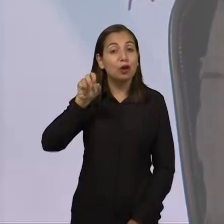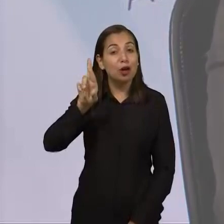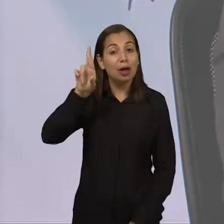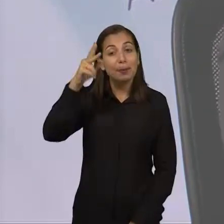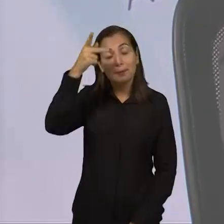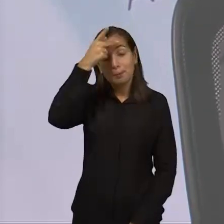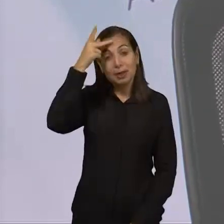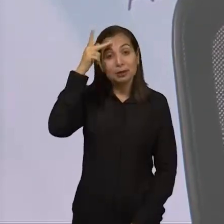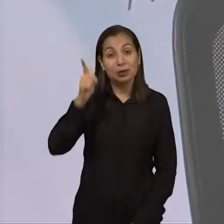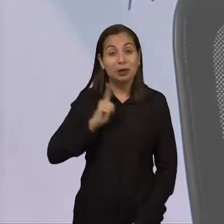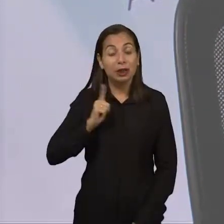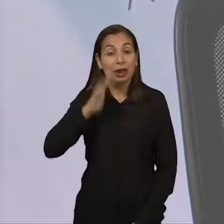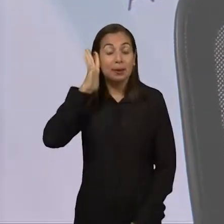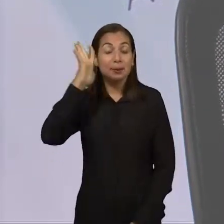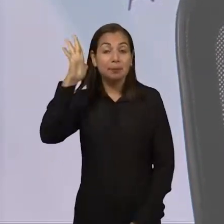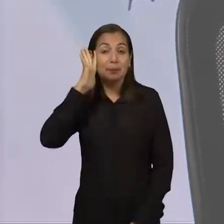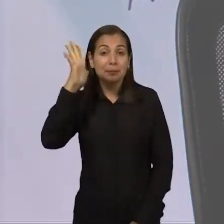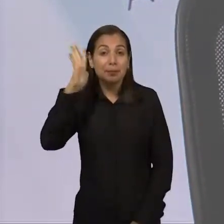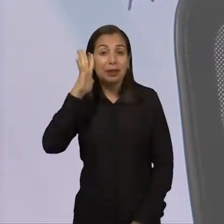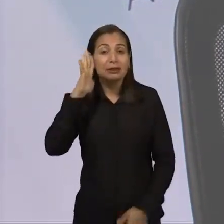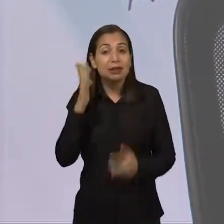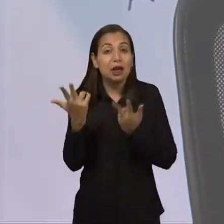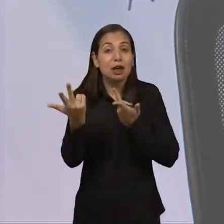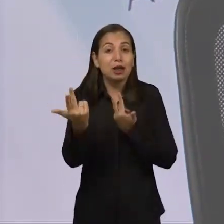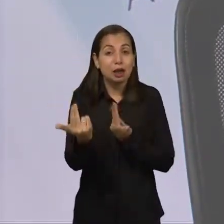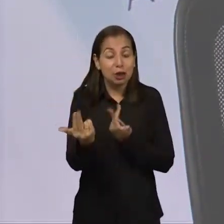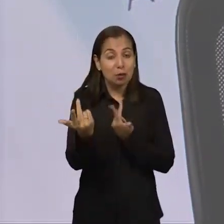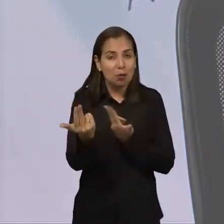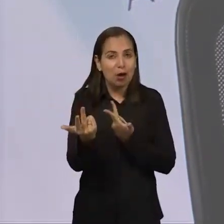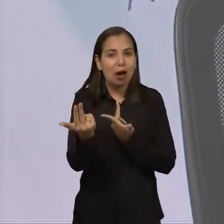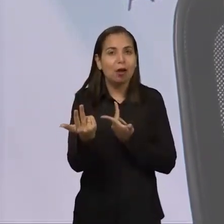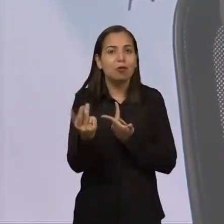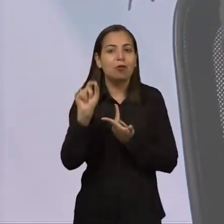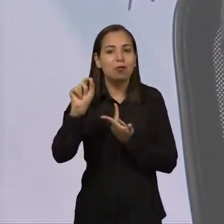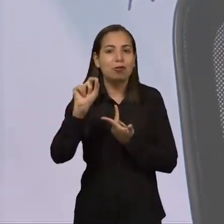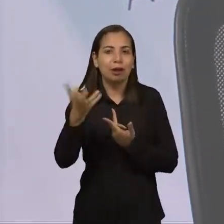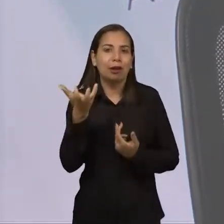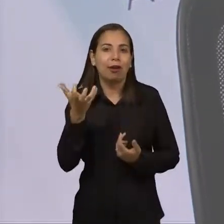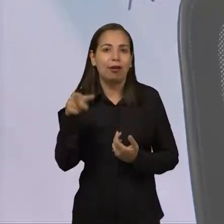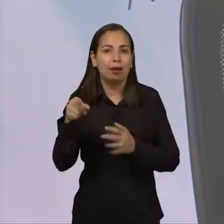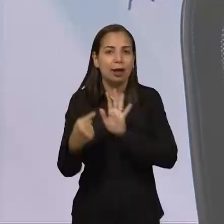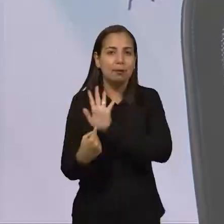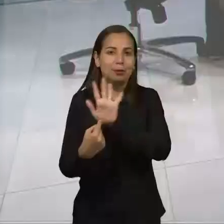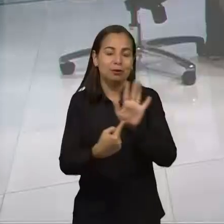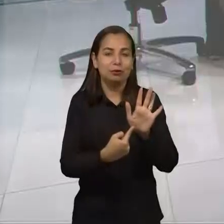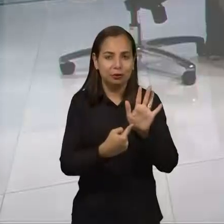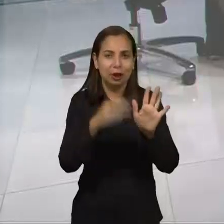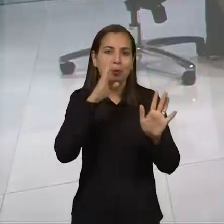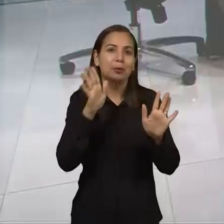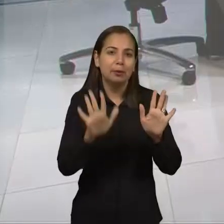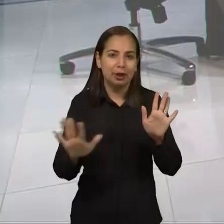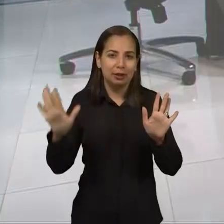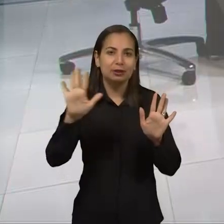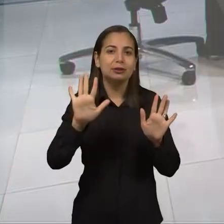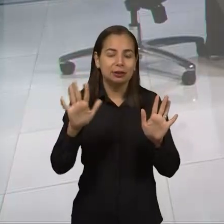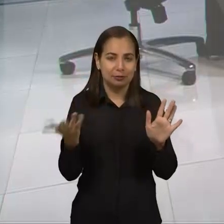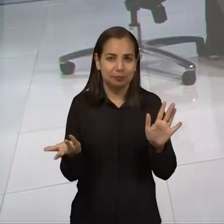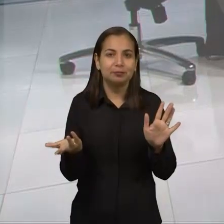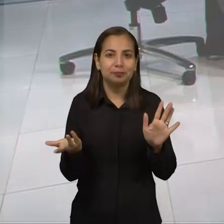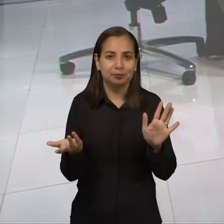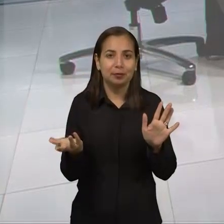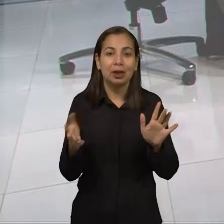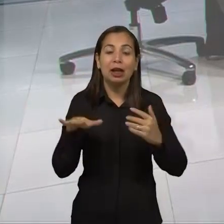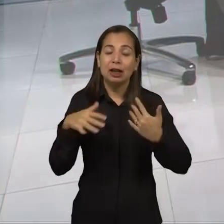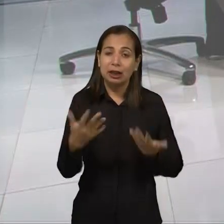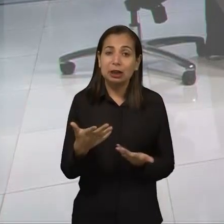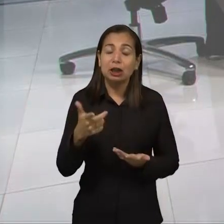ou conceitualmente, mentalmente igual, no conceito delas. Aí, um ministro ao ir, ele cria simpatias,